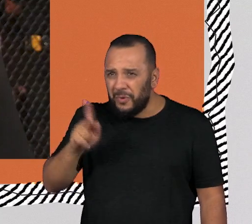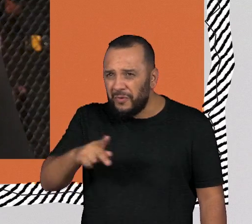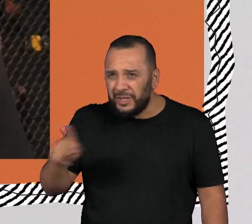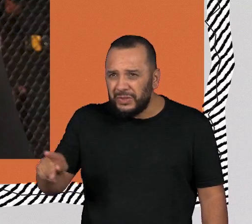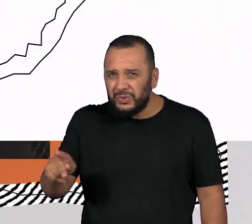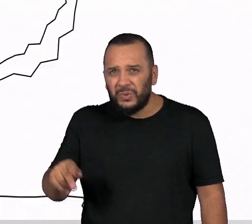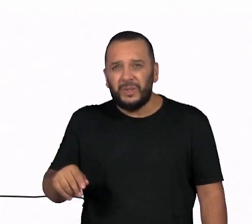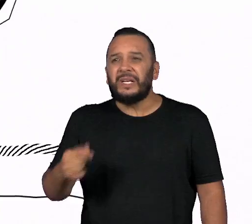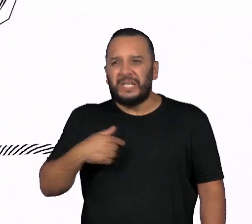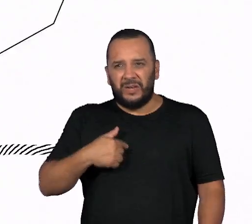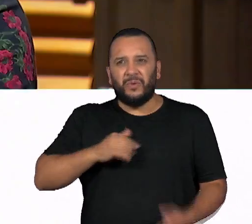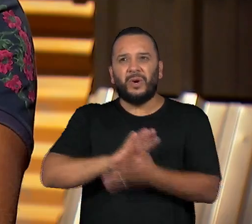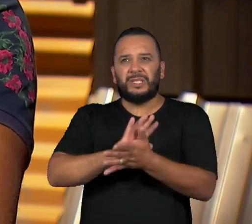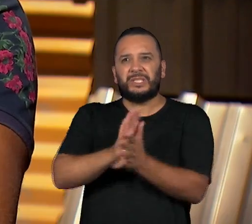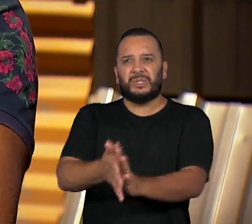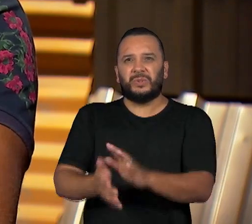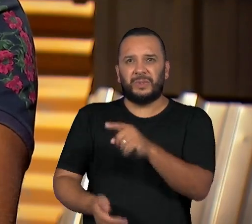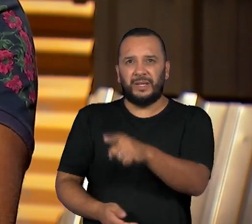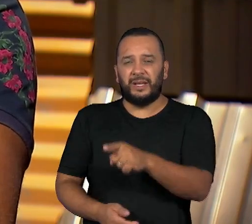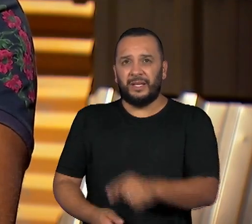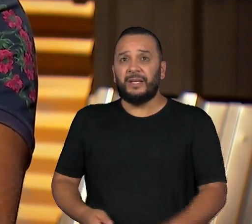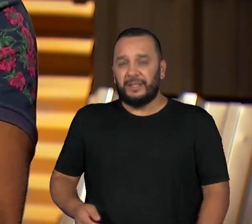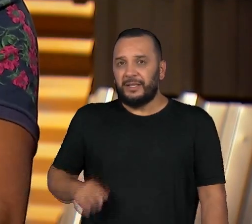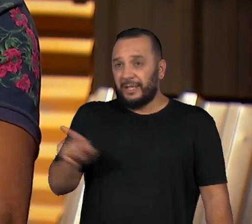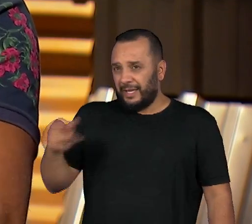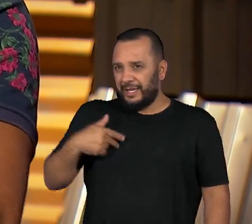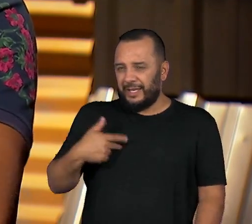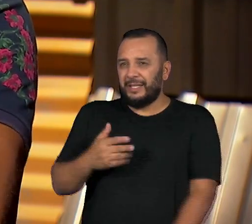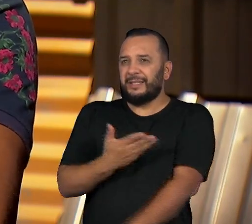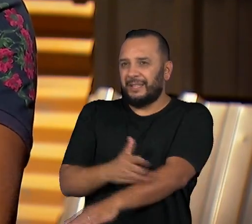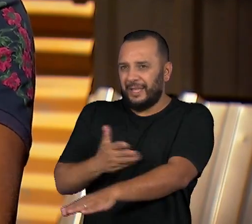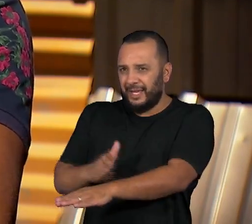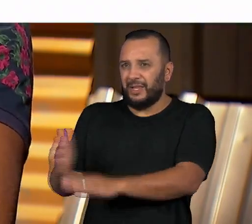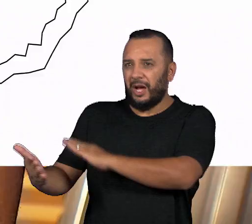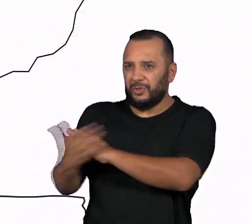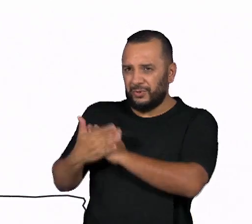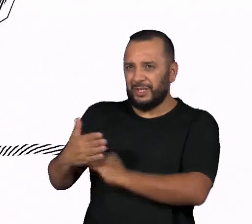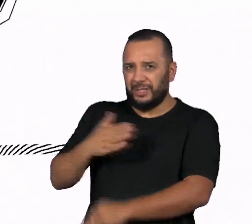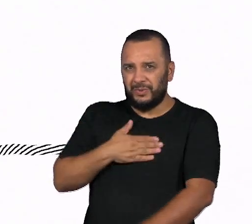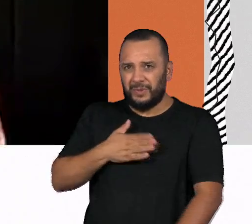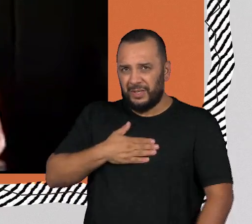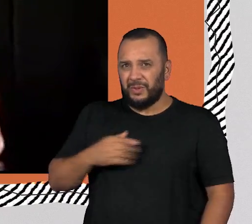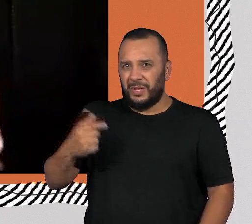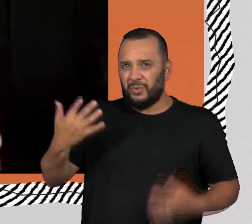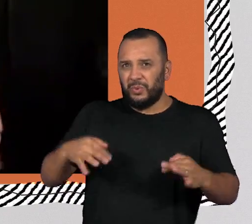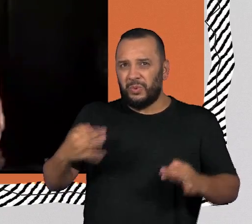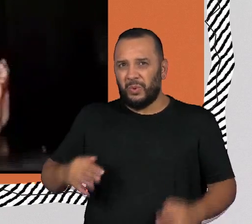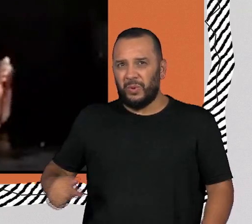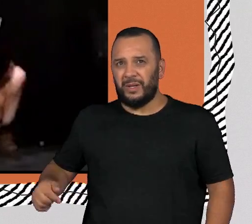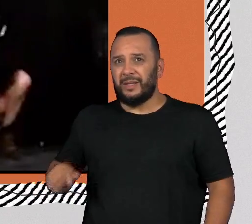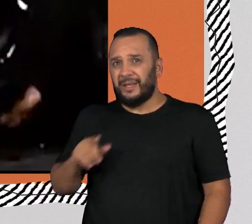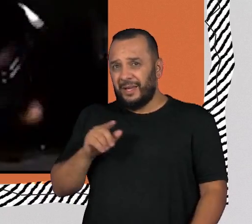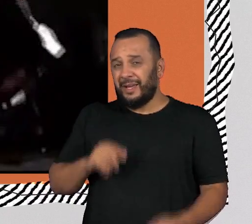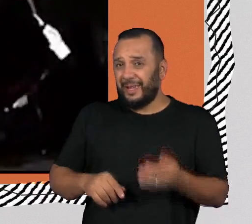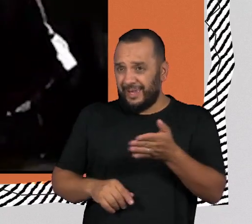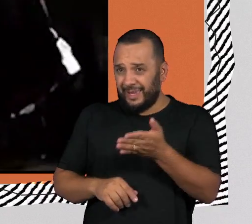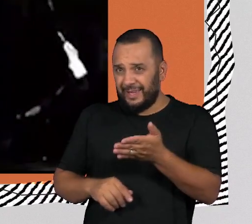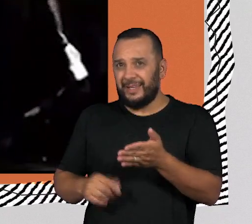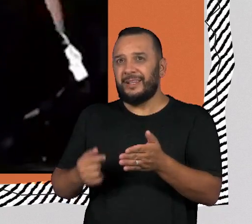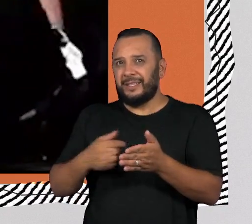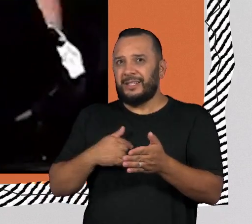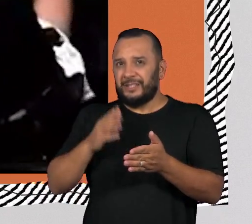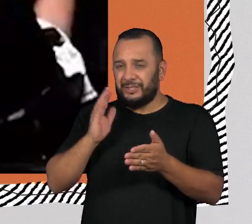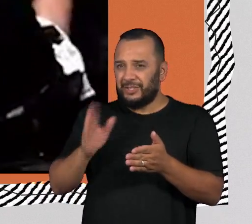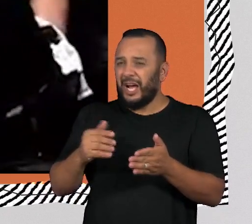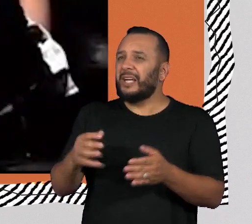vou finalizar ele. O Minotauro vai no meu treino pra assistir, tá me ajudando a treinar, e eu sentindo dor. Aí ele, e aí, como é que você